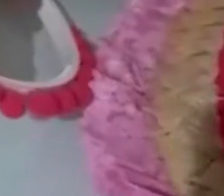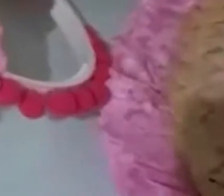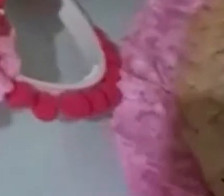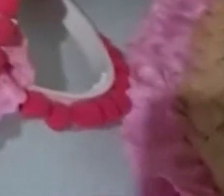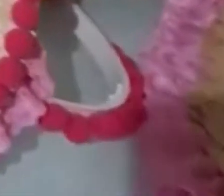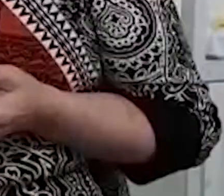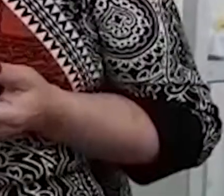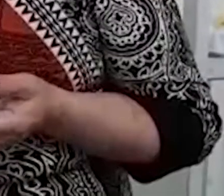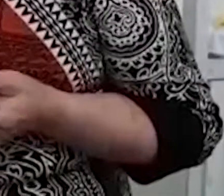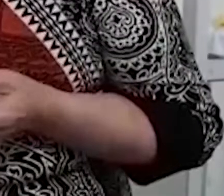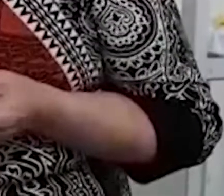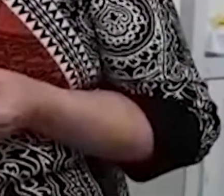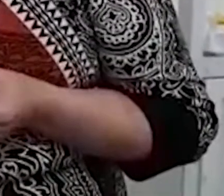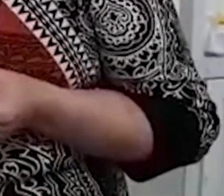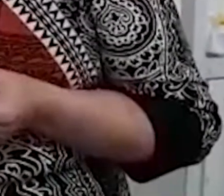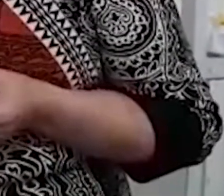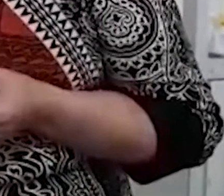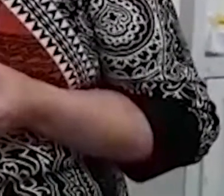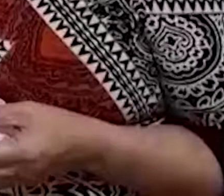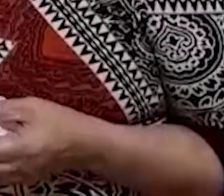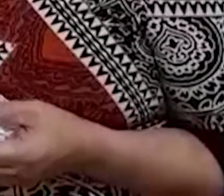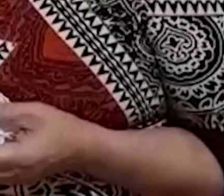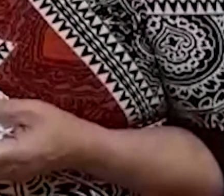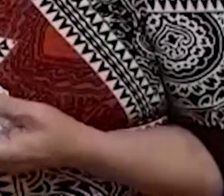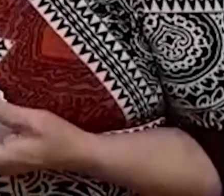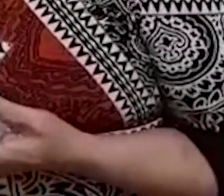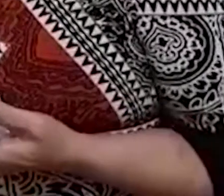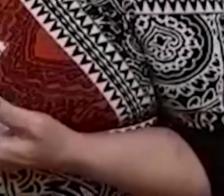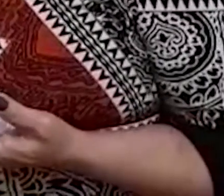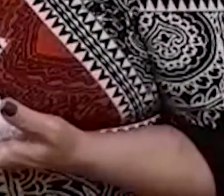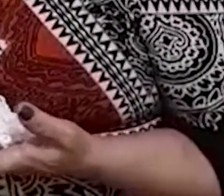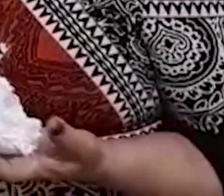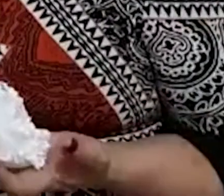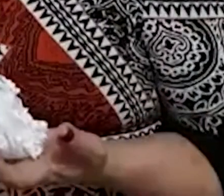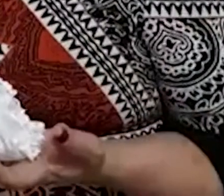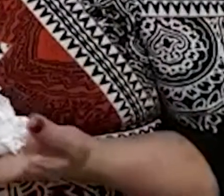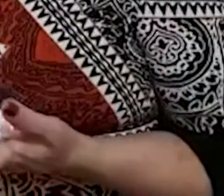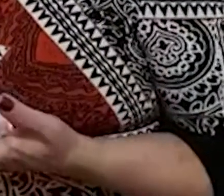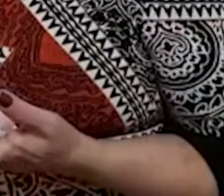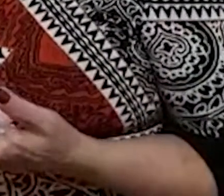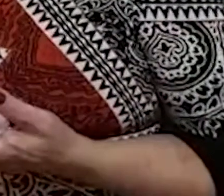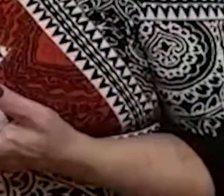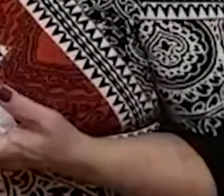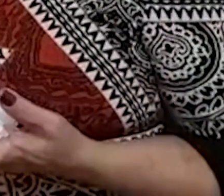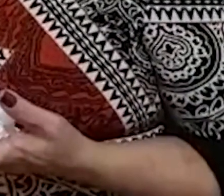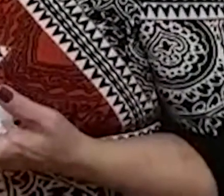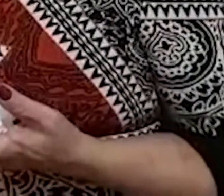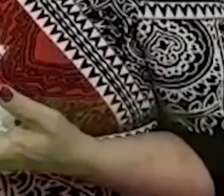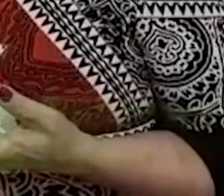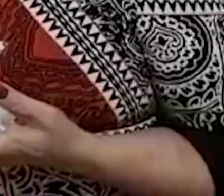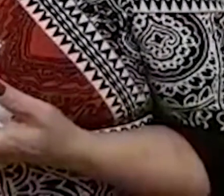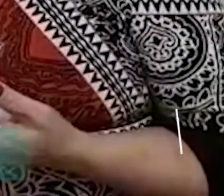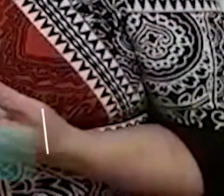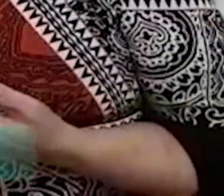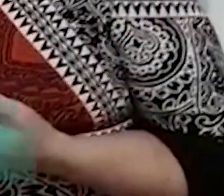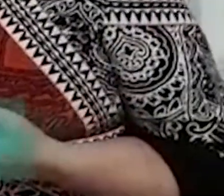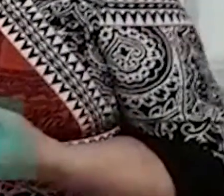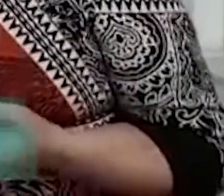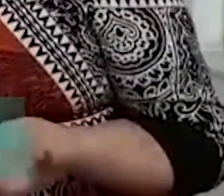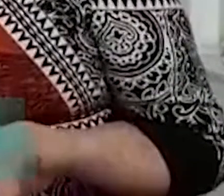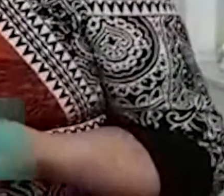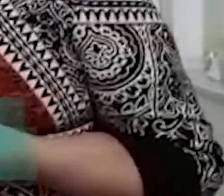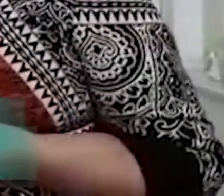para a atividade. Toda a vida eu gostei de fazer laço, mas aí quando veio, nasceu aquela ideia de eu ver a minha neta comprar